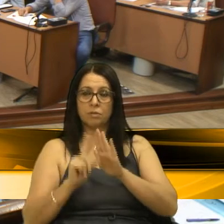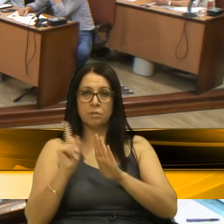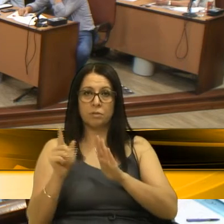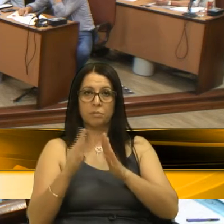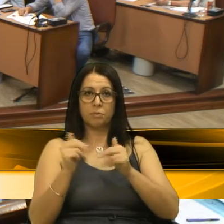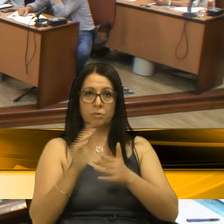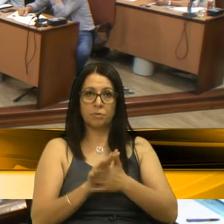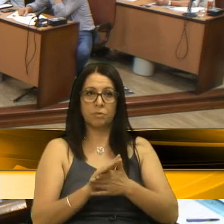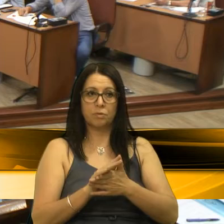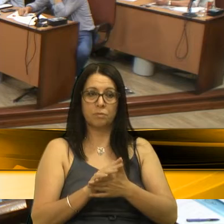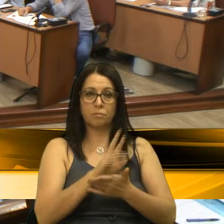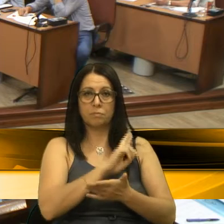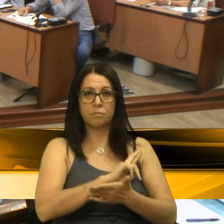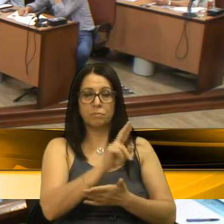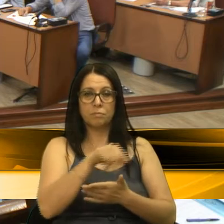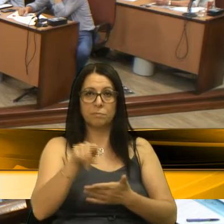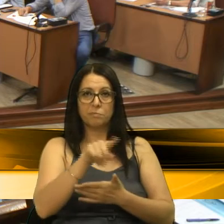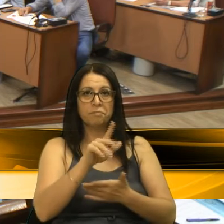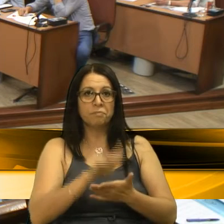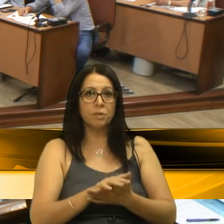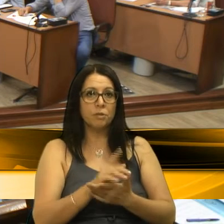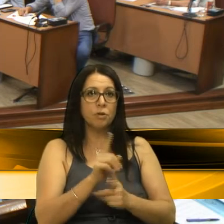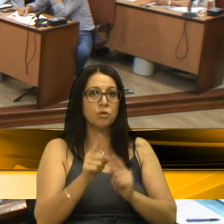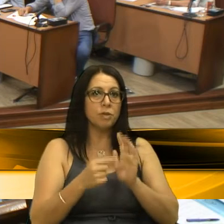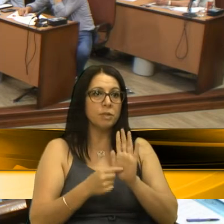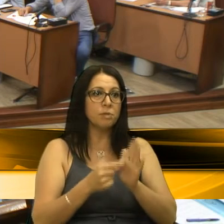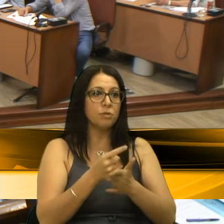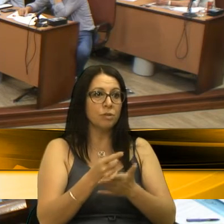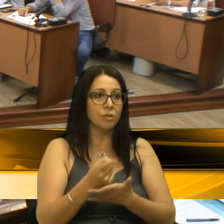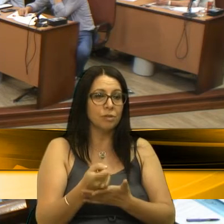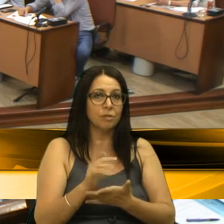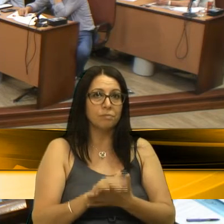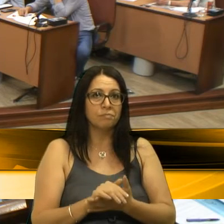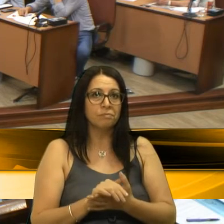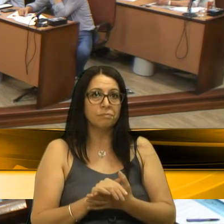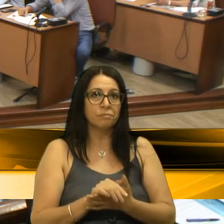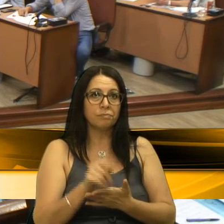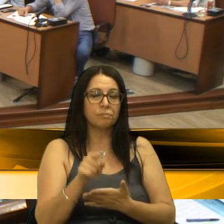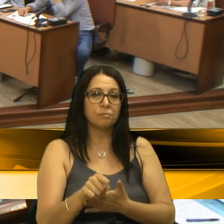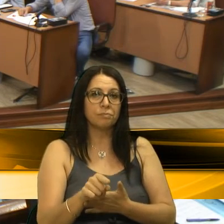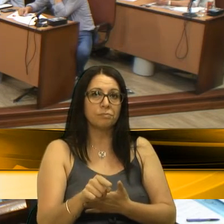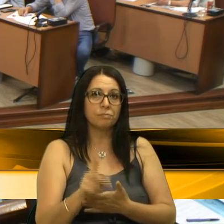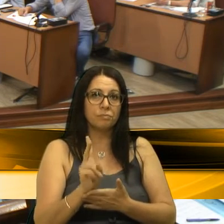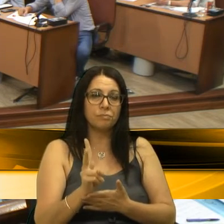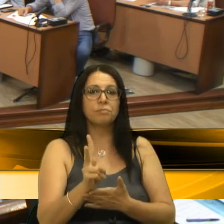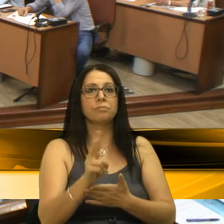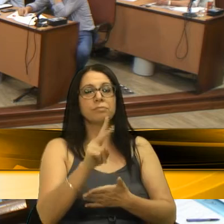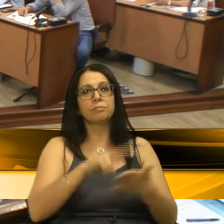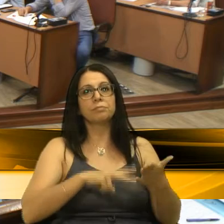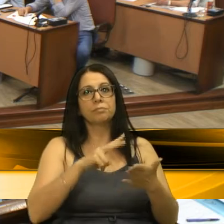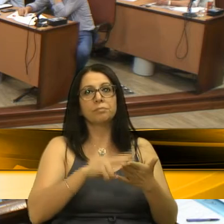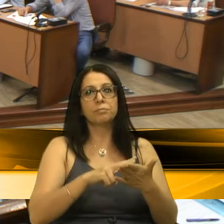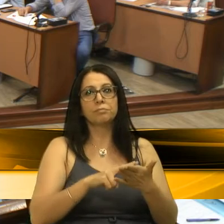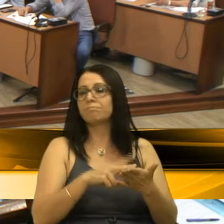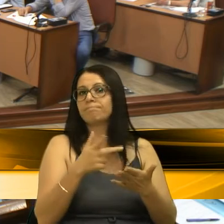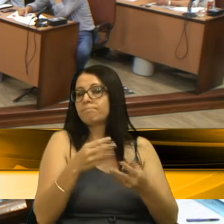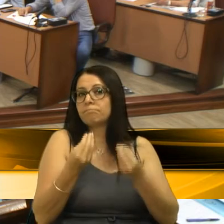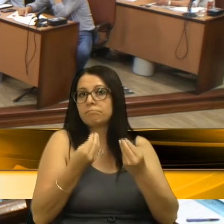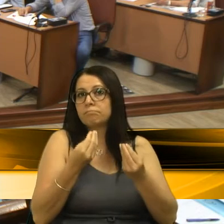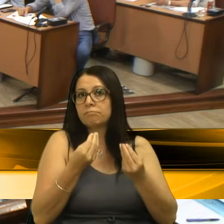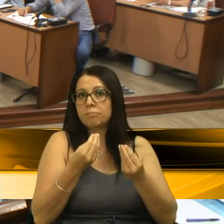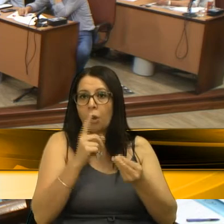ponto de vista de encaminhamento do que está determinado pelo tribunal. Eu não estou inventando nada aqui. Questão pela ordem. Eu solicitei que